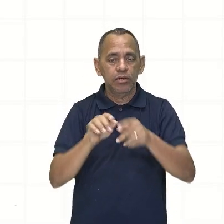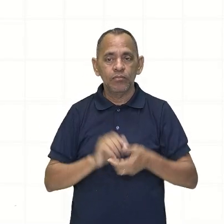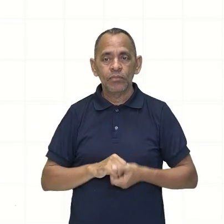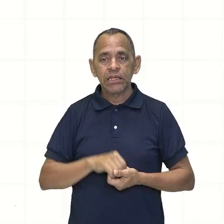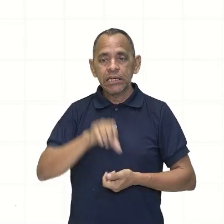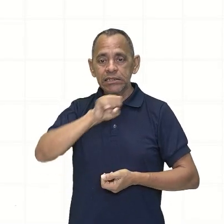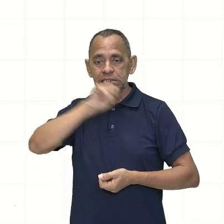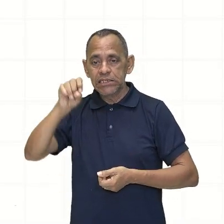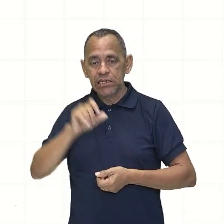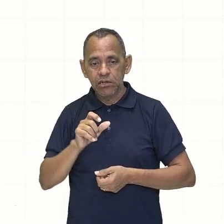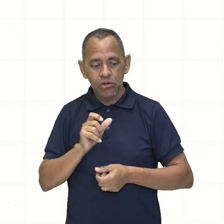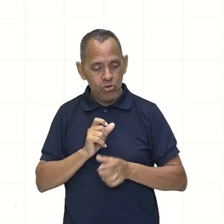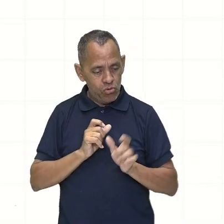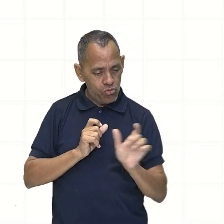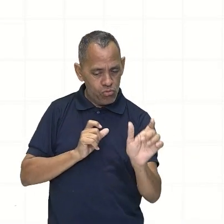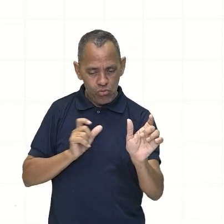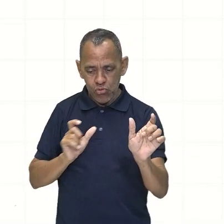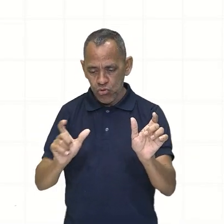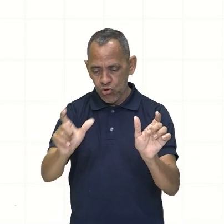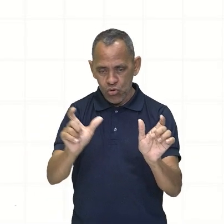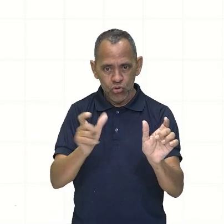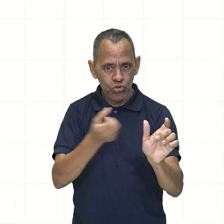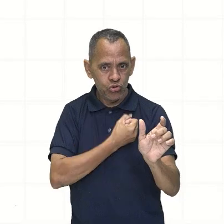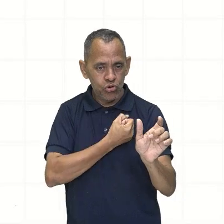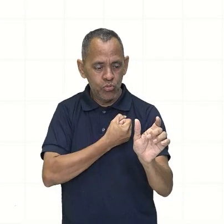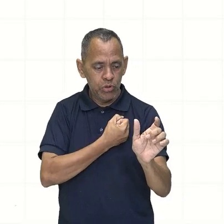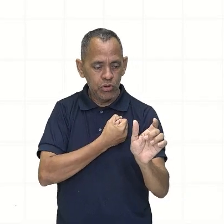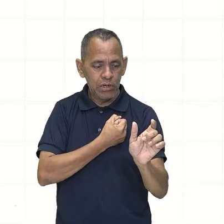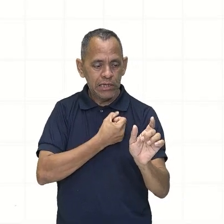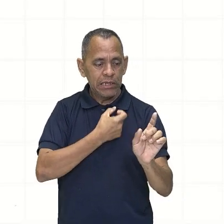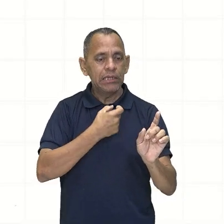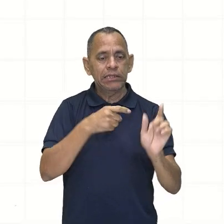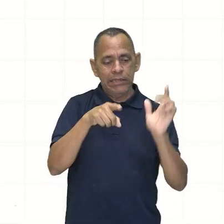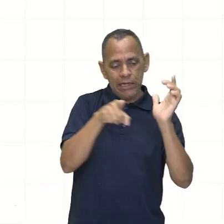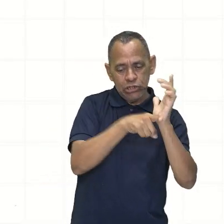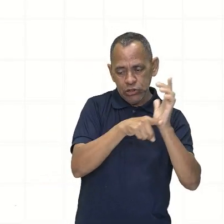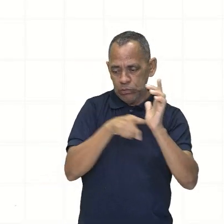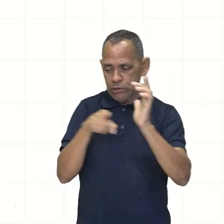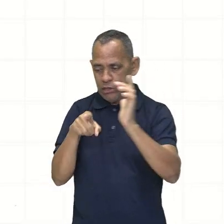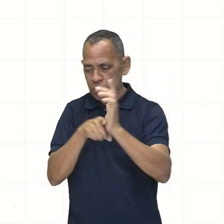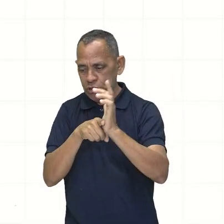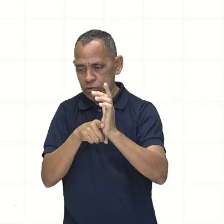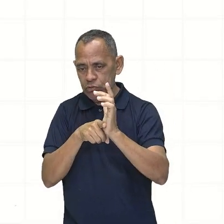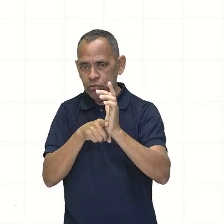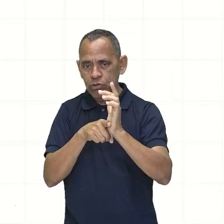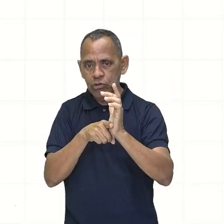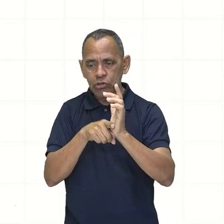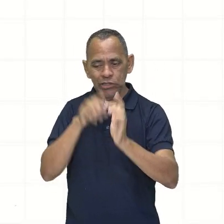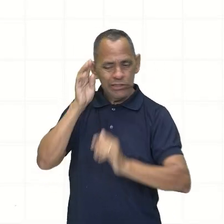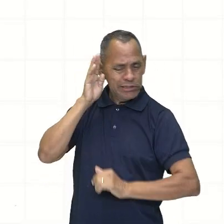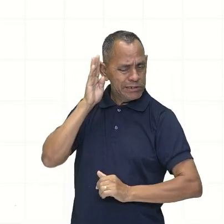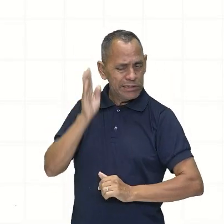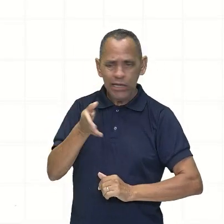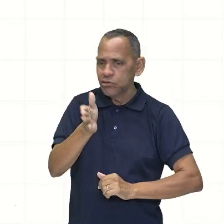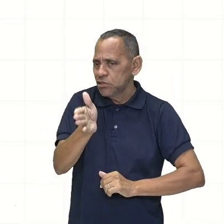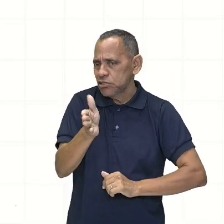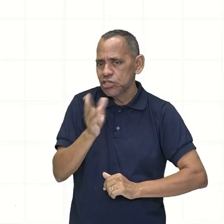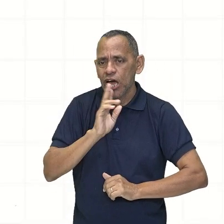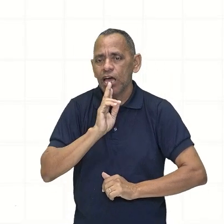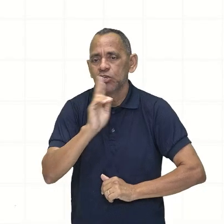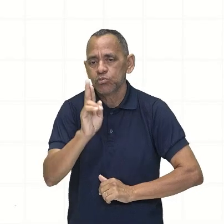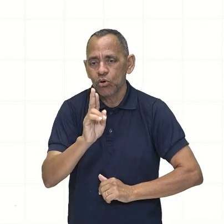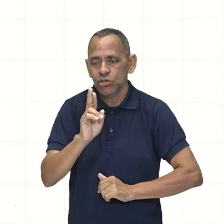um dos meus números for negativo, o outro também for negativo, eu já posso ir direto para o meu resultado e colocar o meu